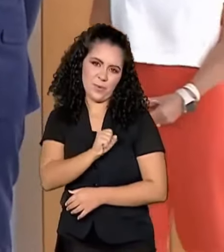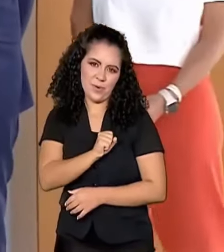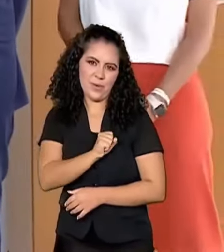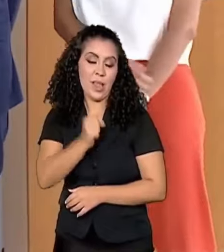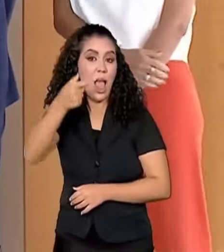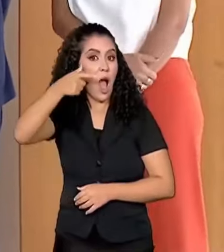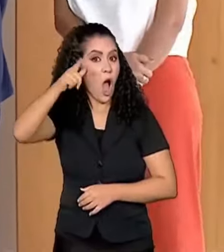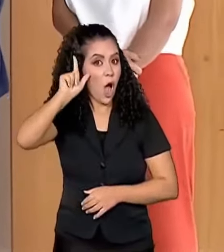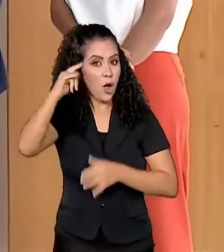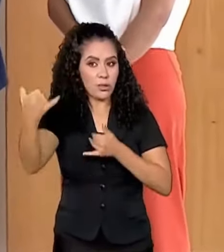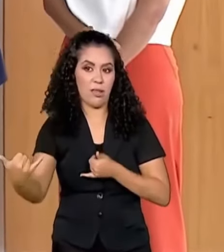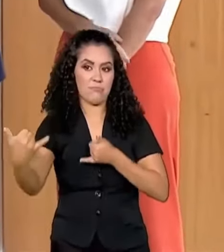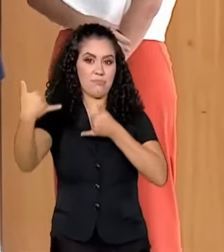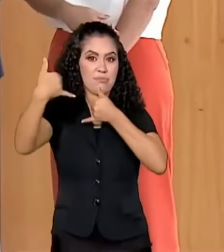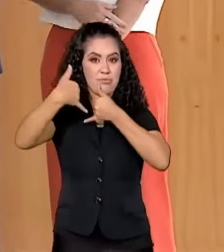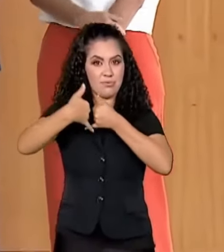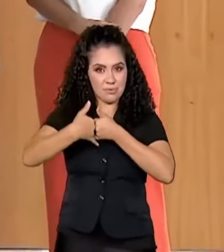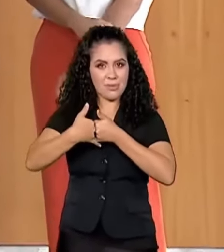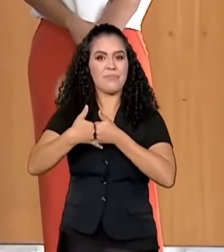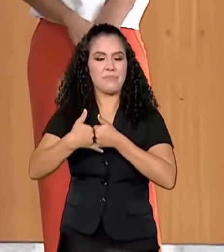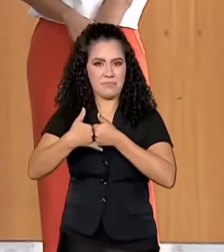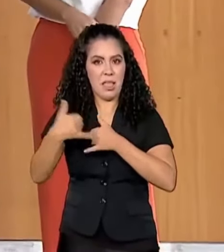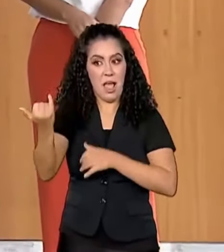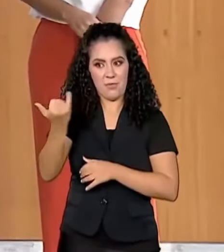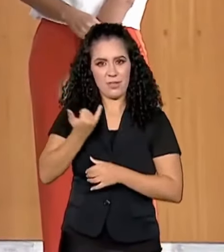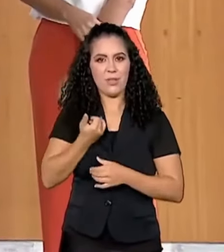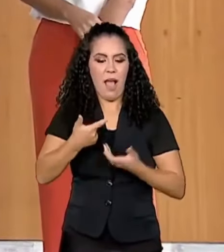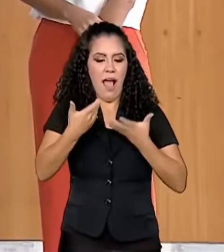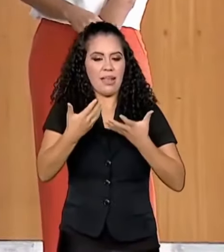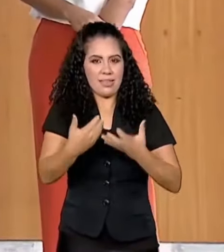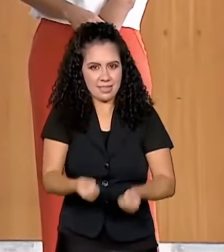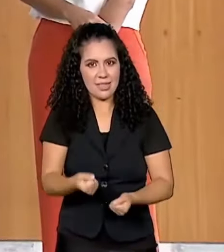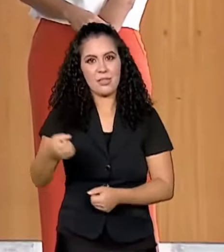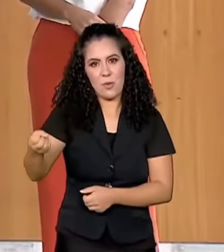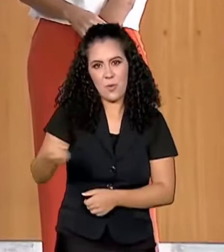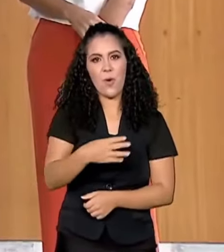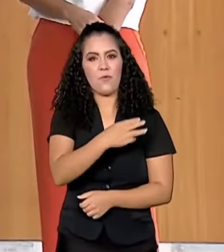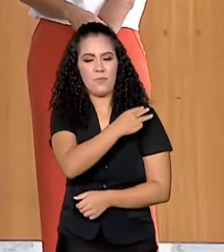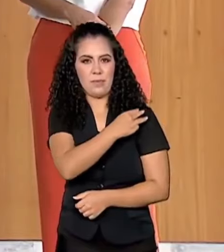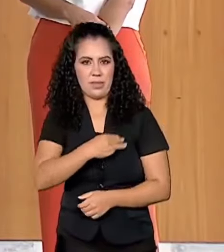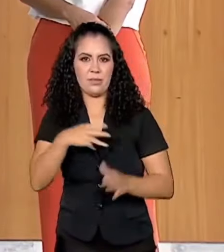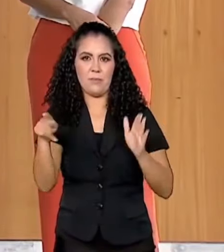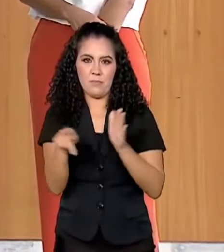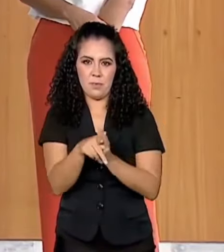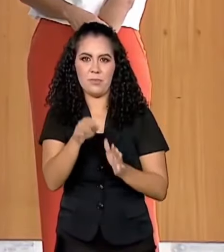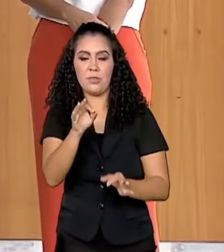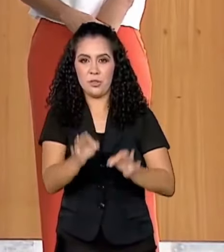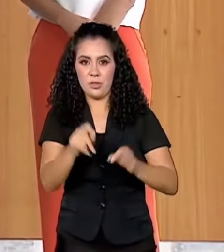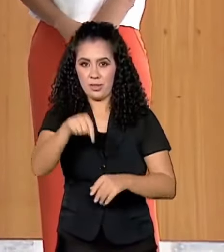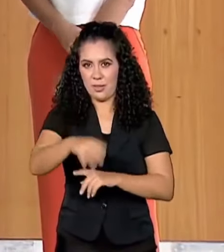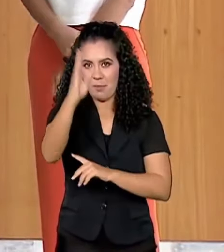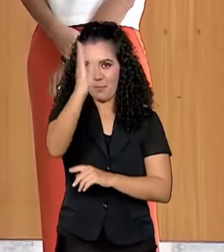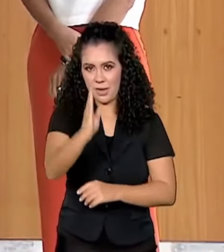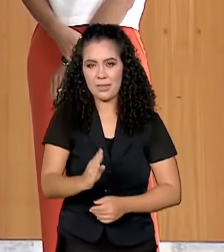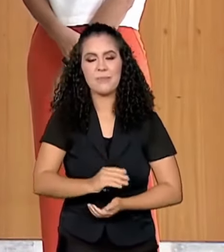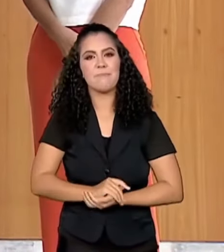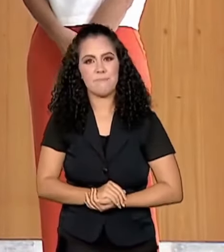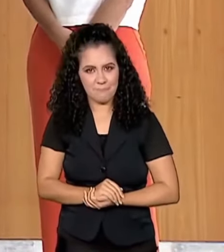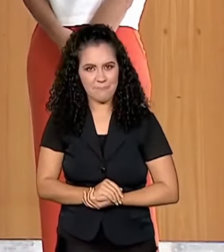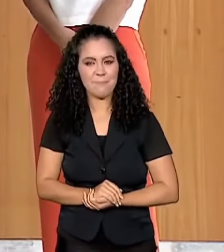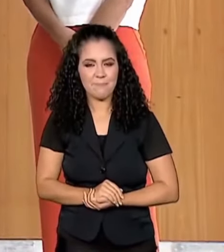ontem me comunicou que ele aceita seu novo Ministro da Justiça desse país eu